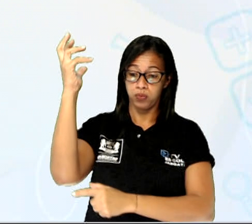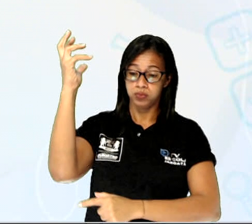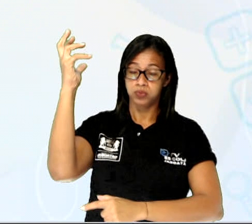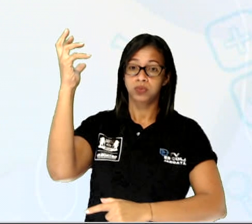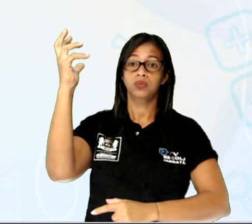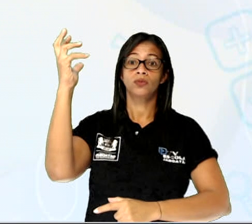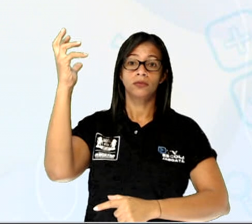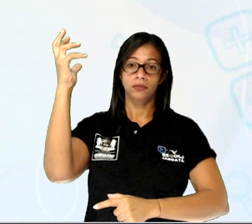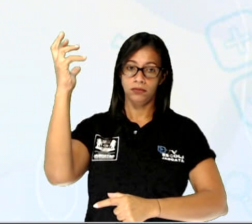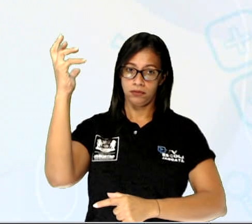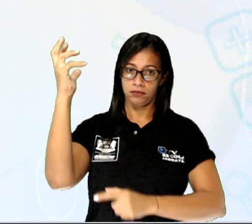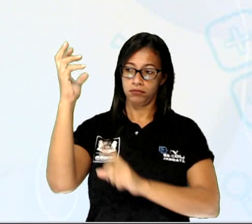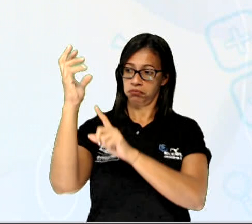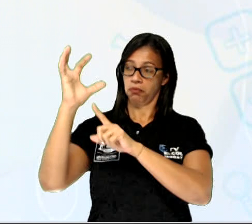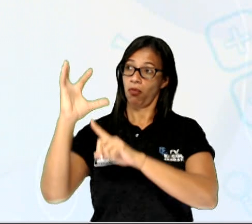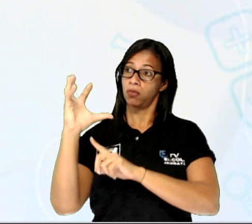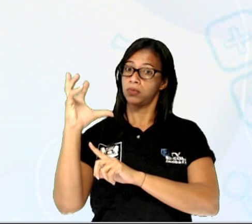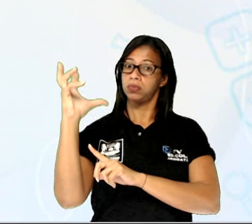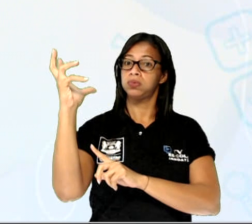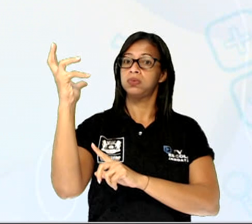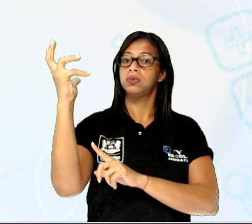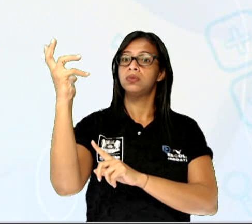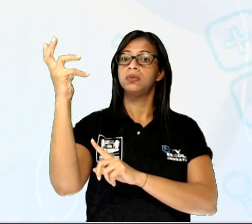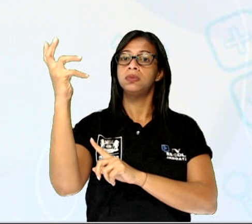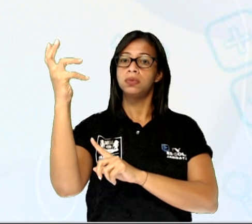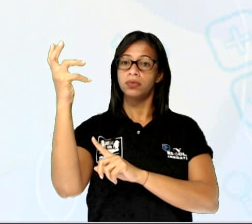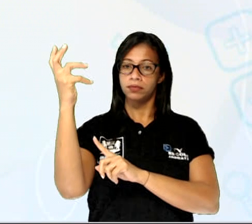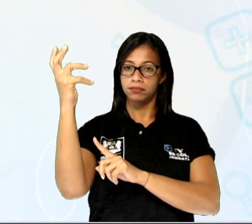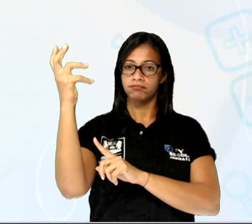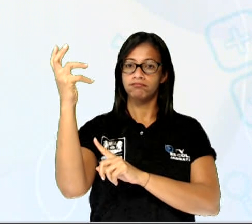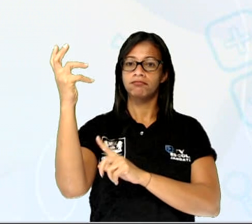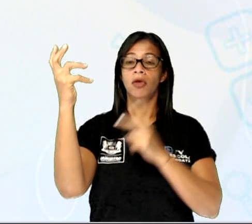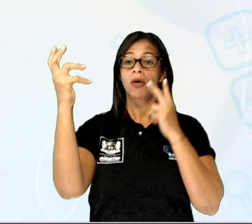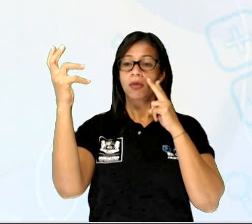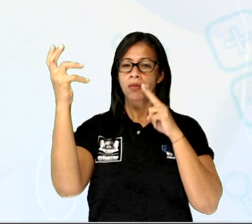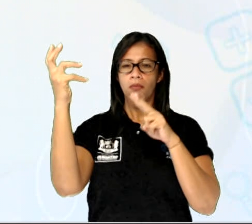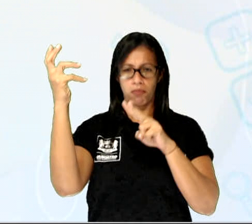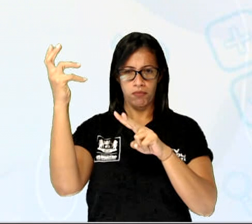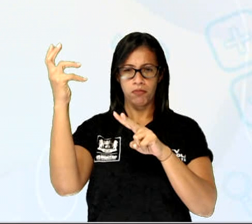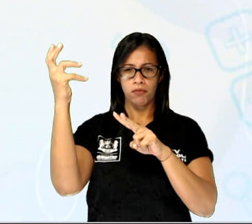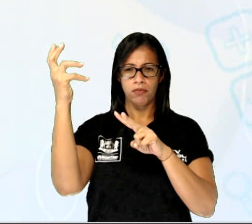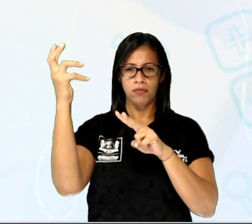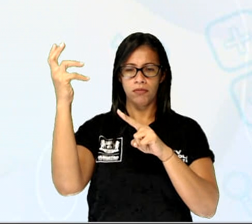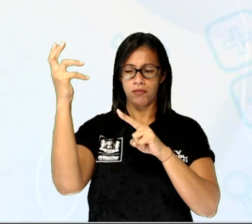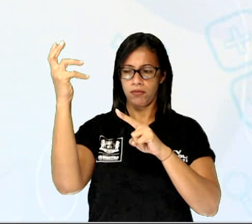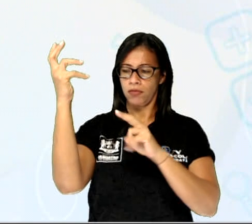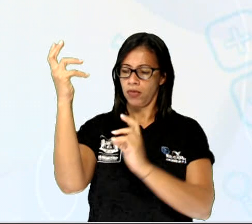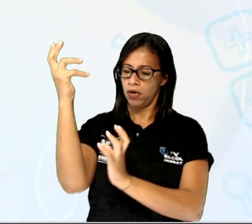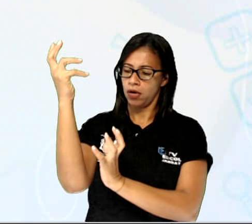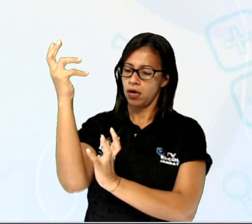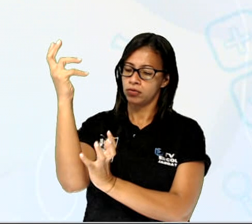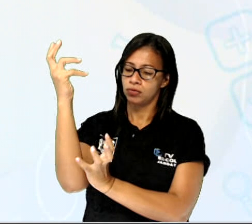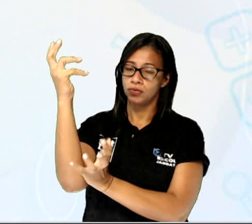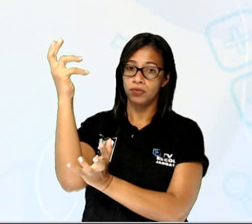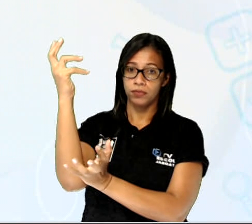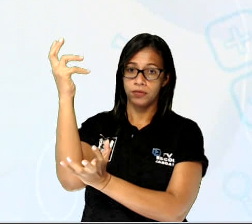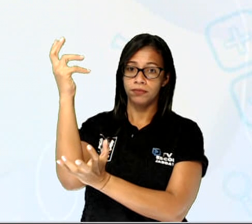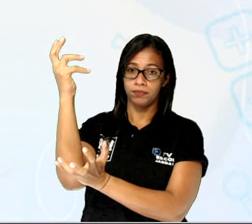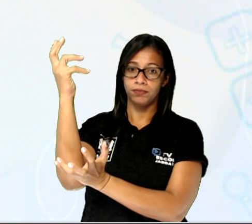bem frondosa, a folhagem. Então, vocês estão vendo a sombra que ela está projetando por volta das 8